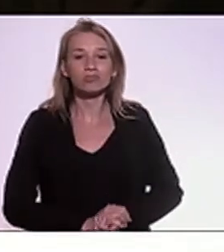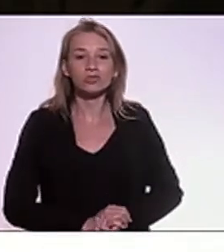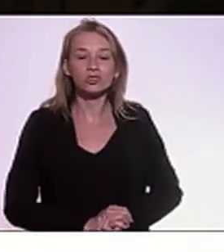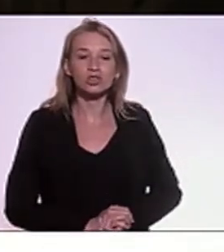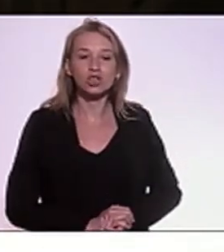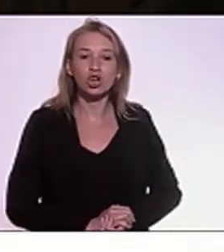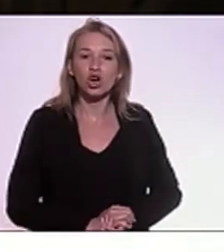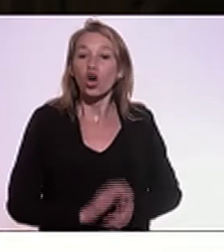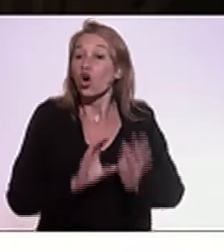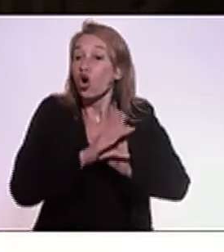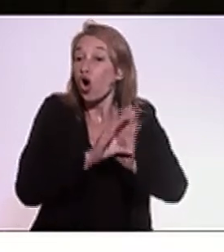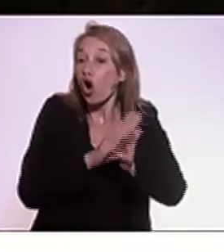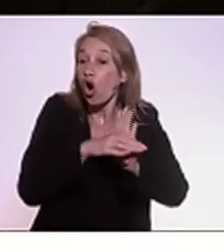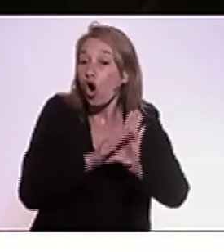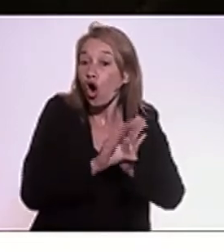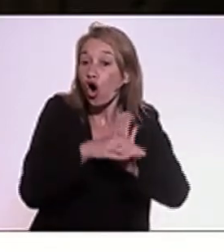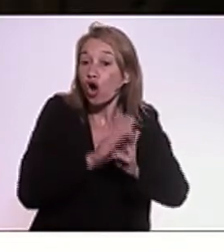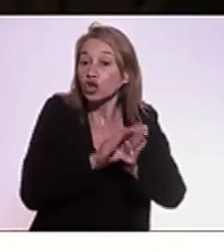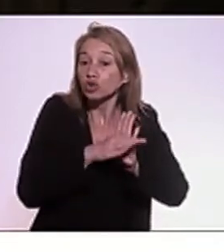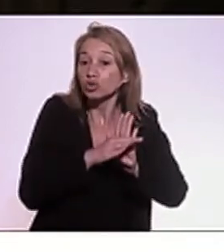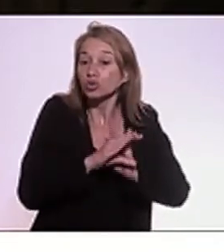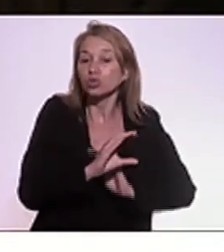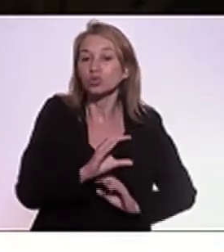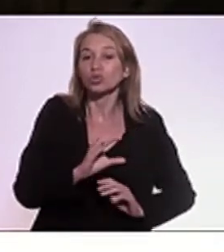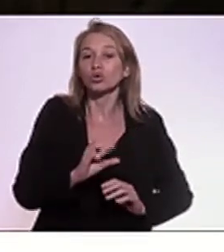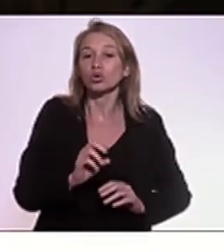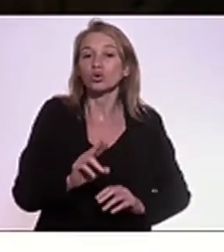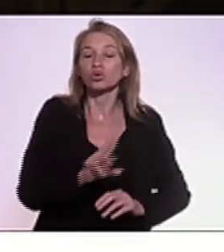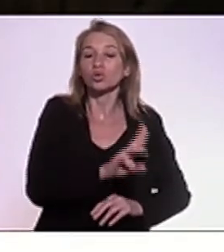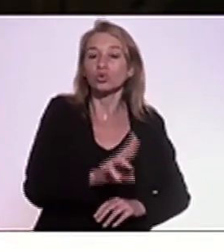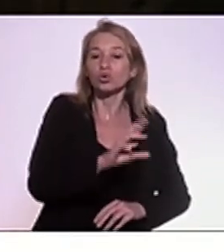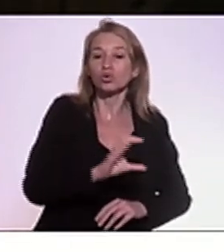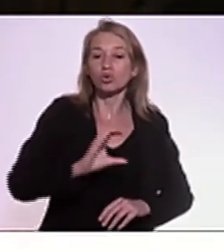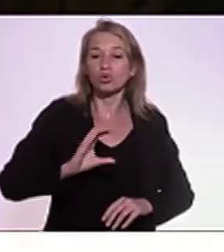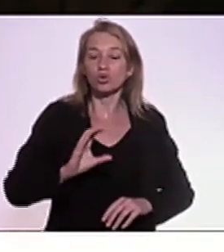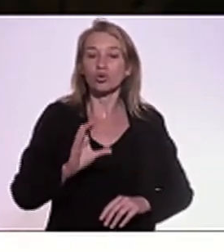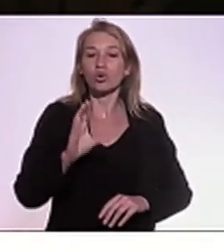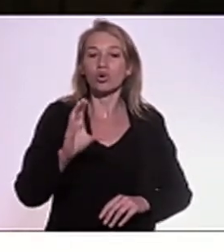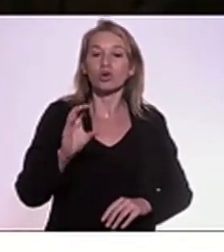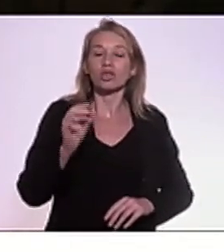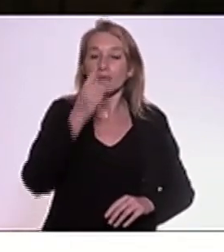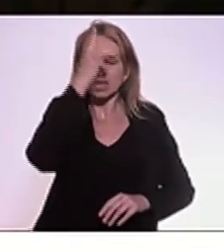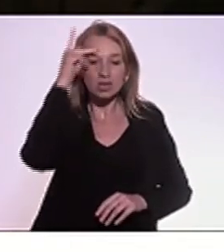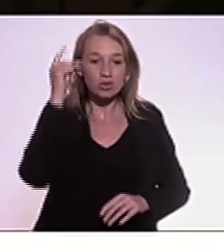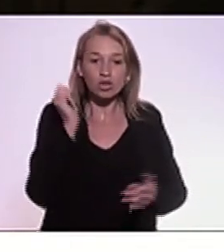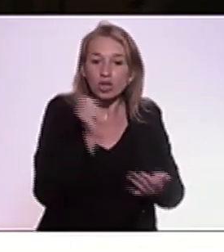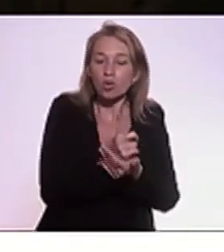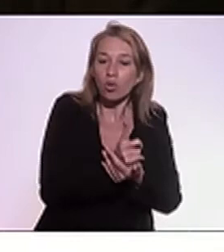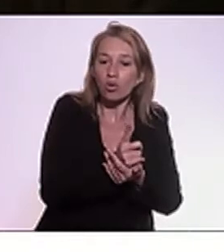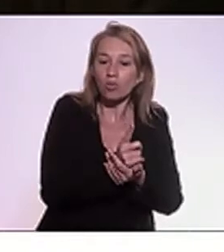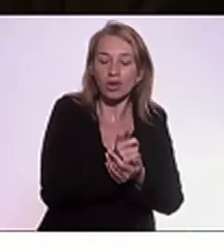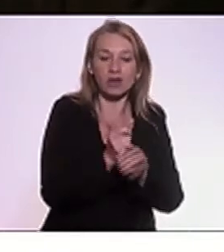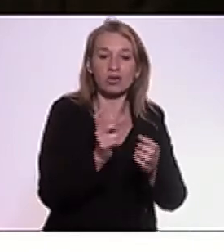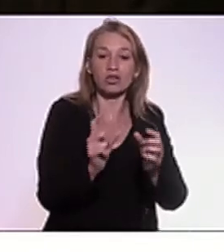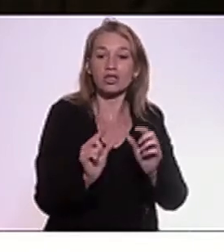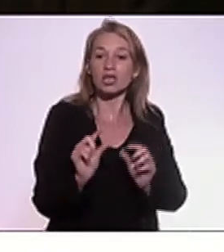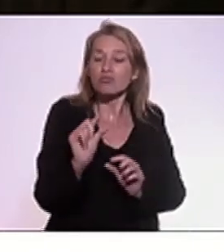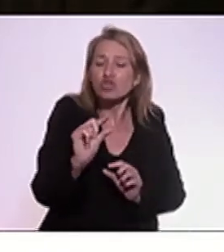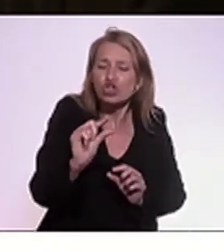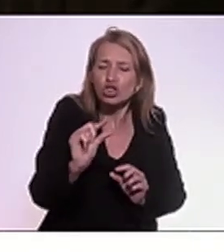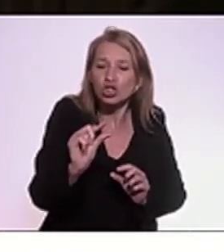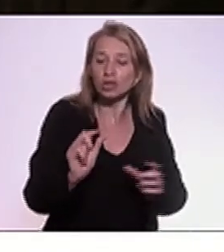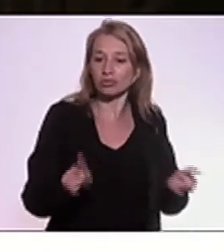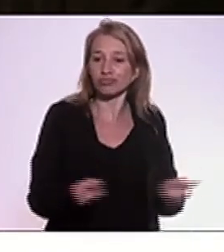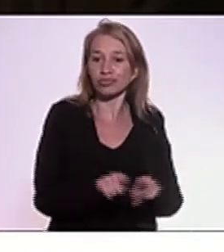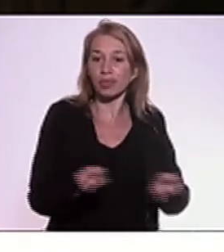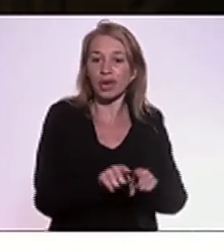pequenininhos, que aí o consumidor, quando se dá conta, não leu aquele asterisco, que na verdade é praticamente um exame de vista, precisa ter uma lupa na